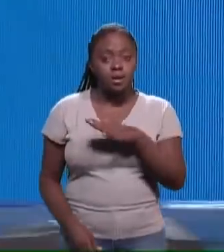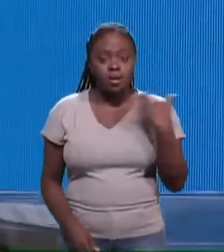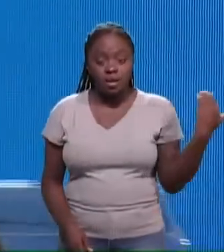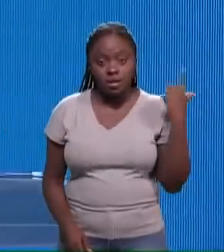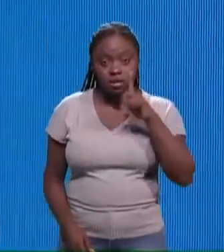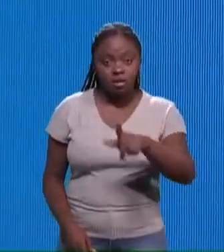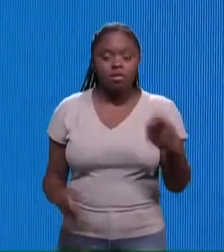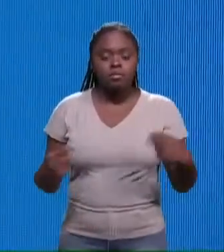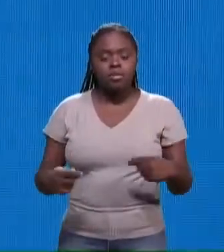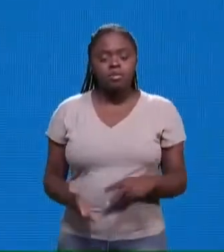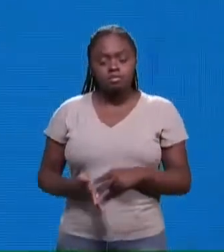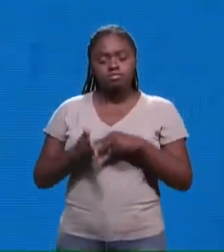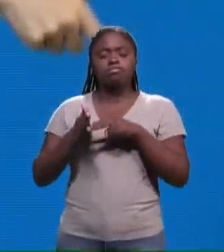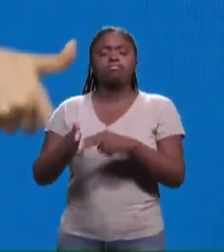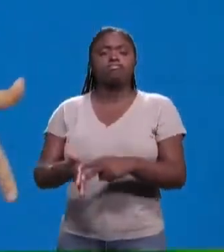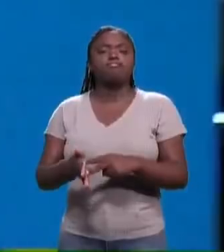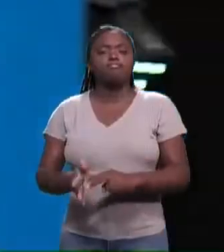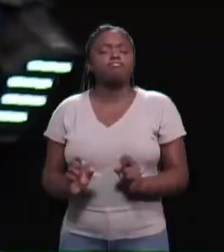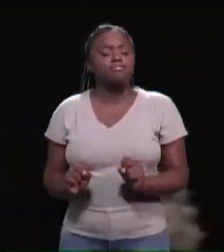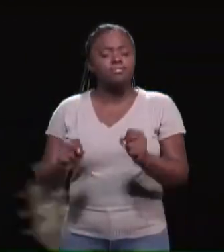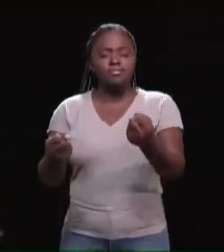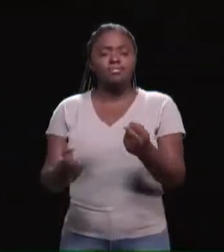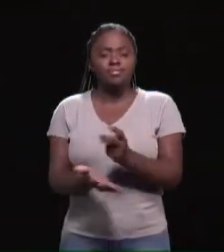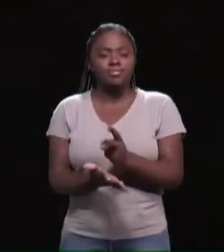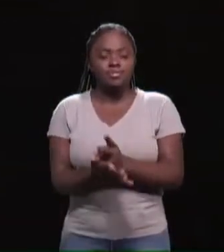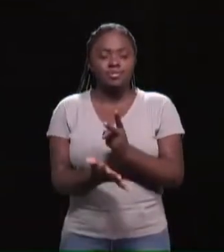temos que ir de cabeça erguida e sendo resistência.